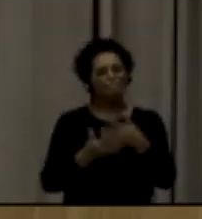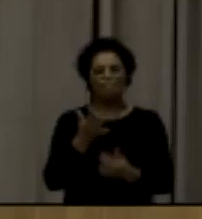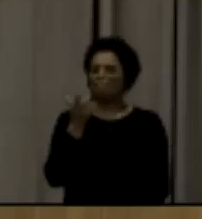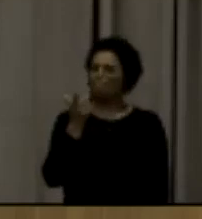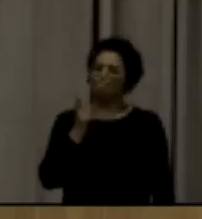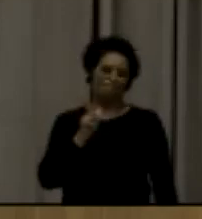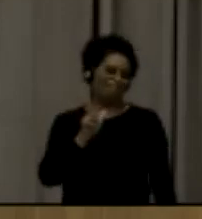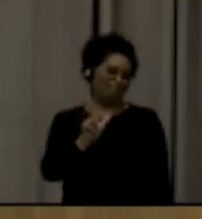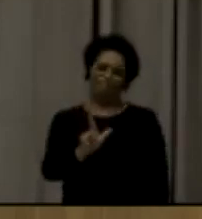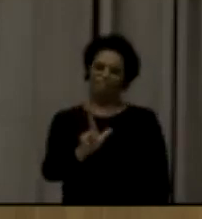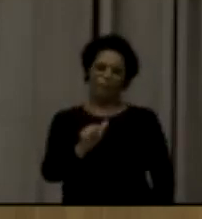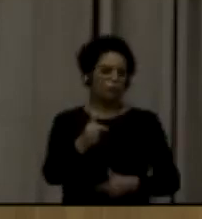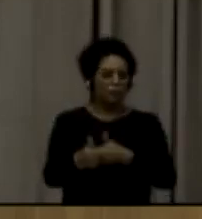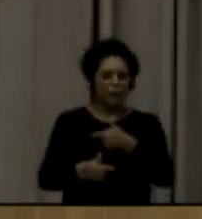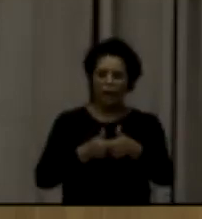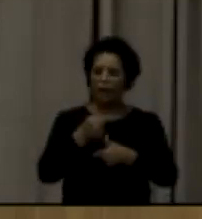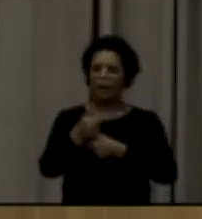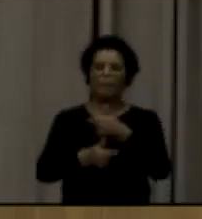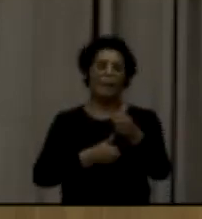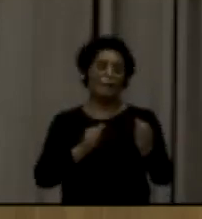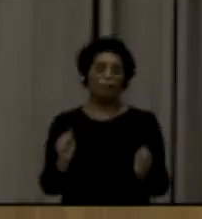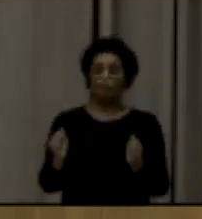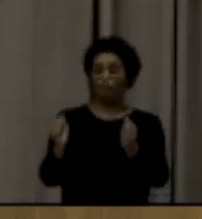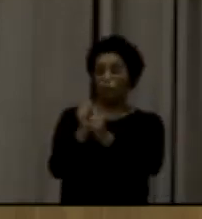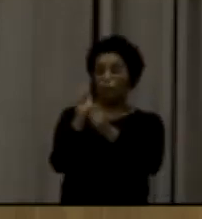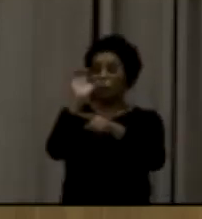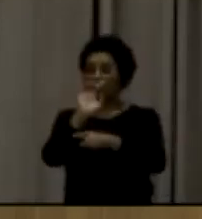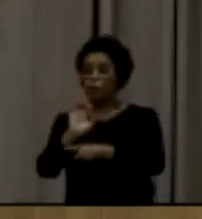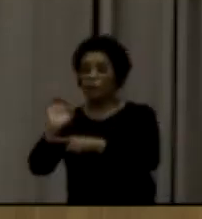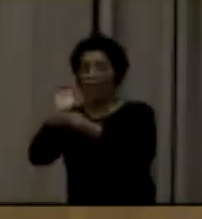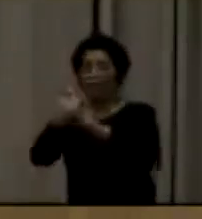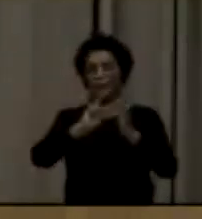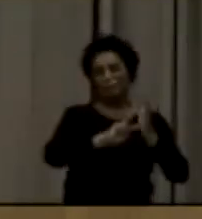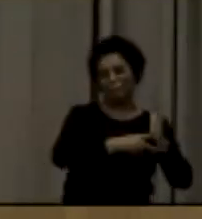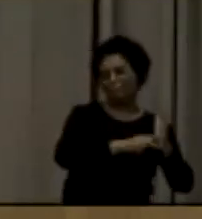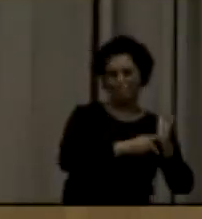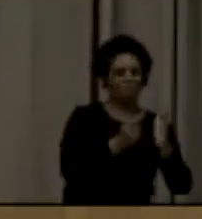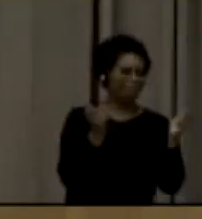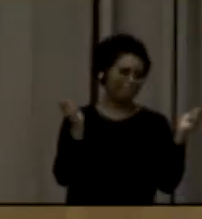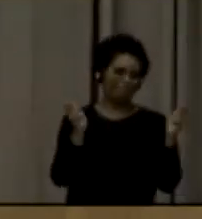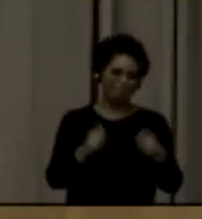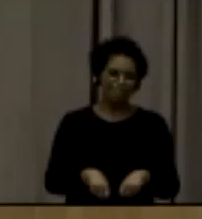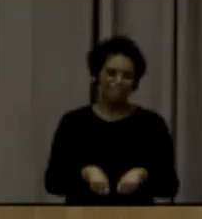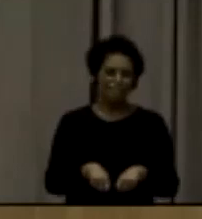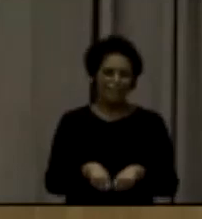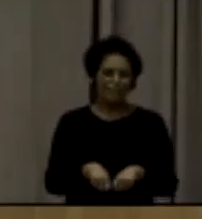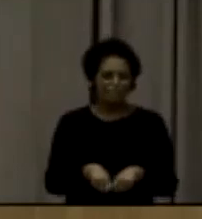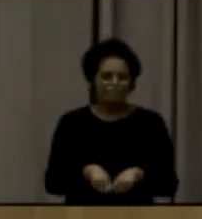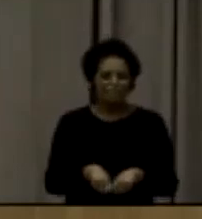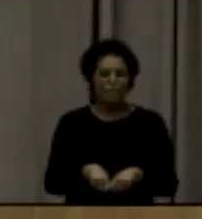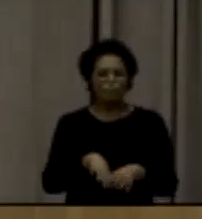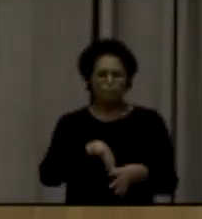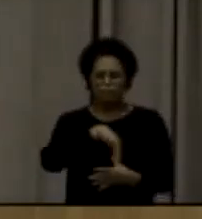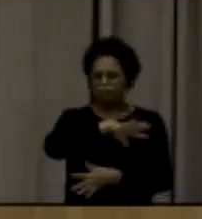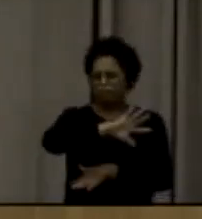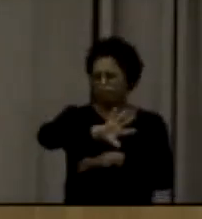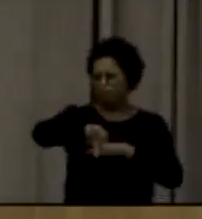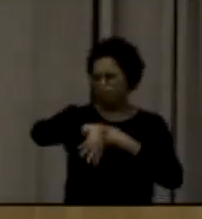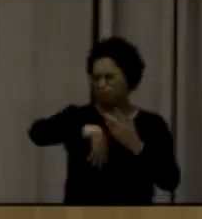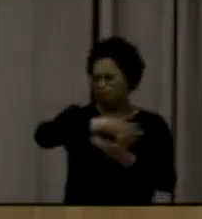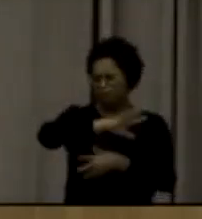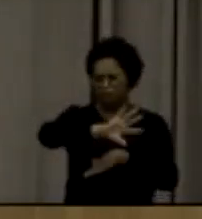conseguiu trabalhar junto com o Estado e também com os sindicatos. Então, colapsou, porque no caso da